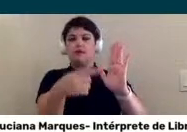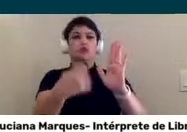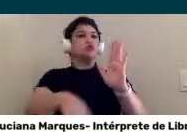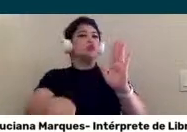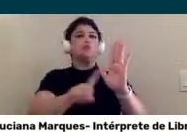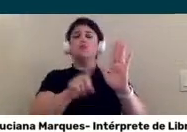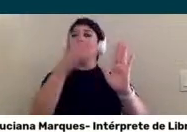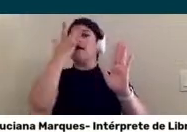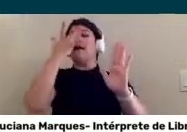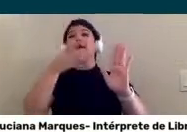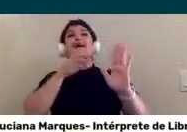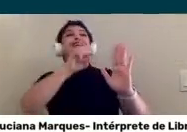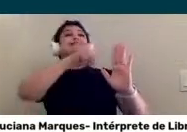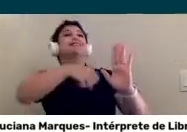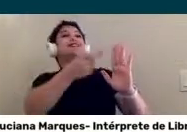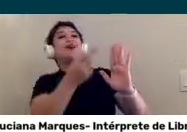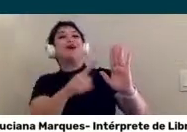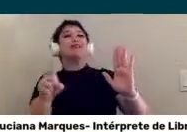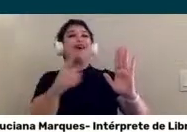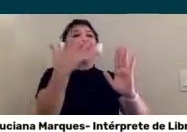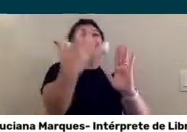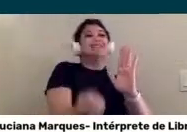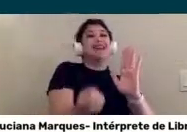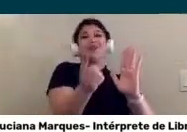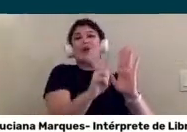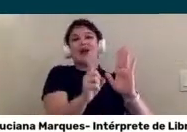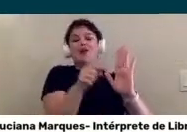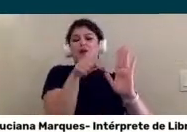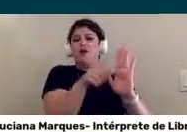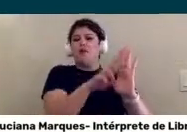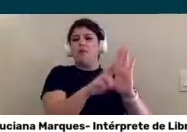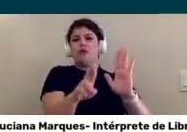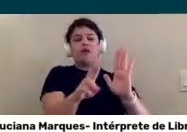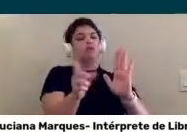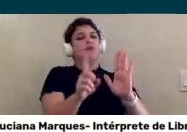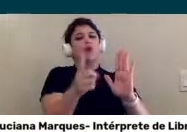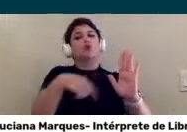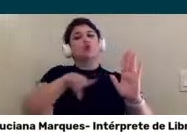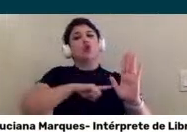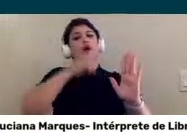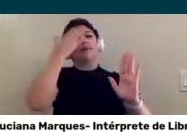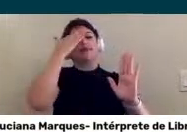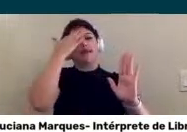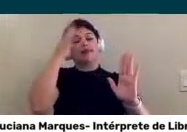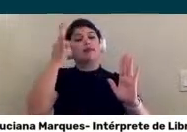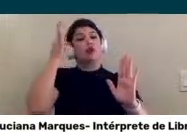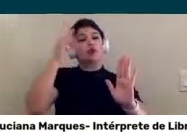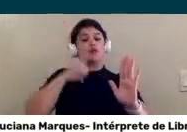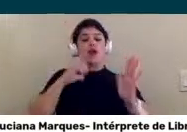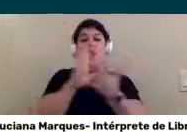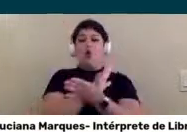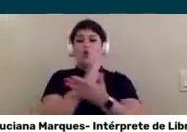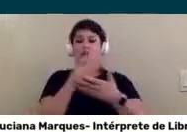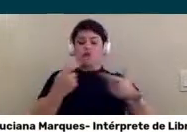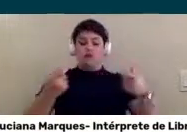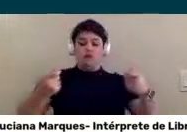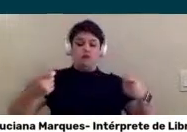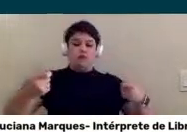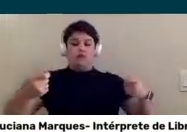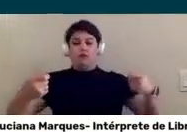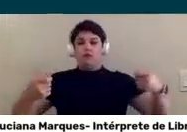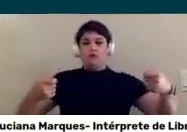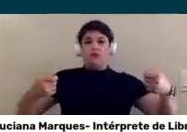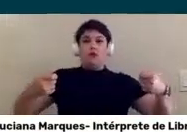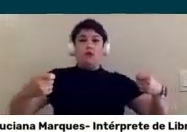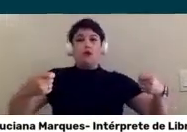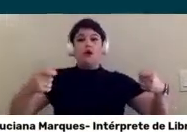vai ou não vai adotar essa nova solução? Então a gente entende por essa teoria que existem algumas forças que